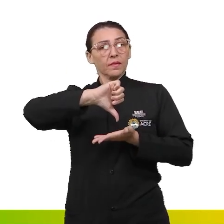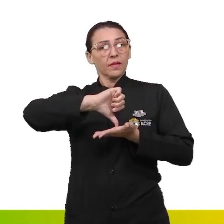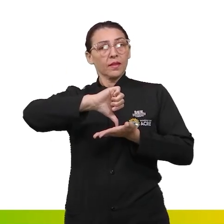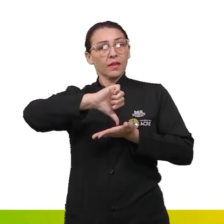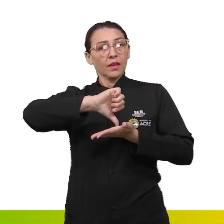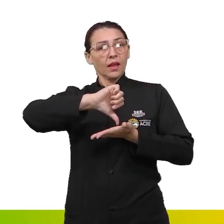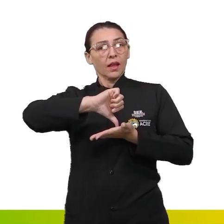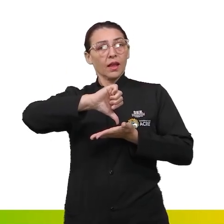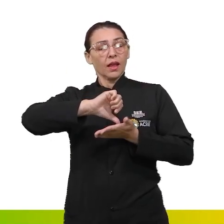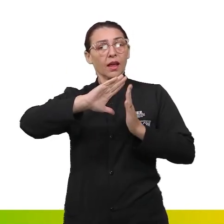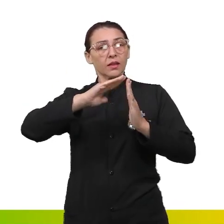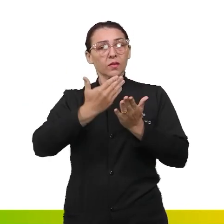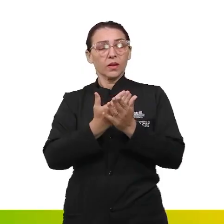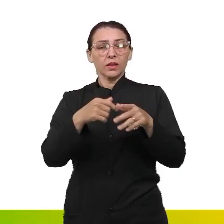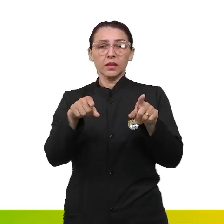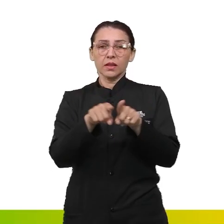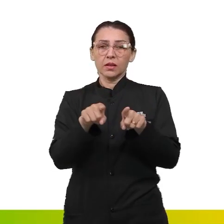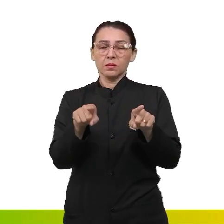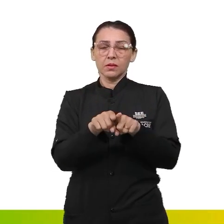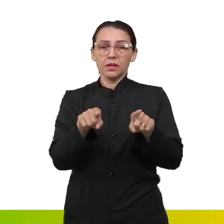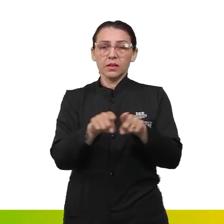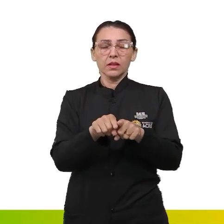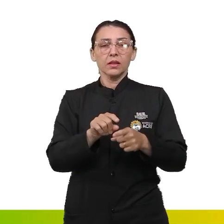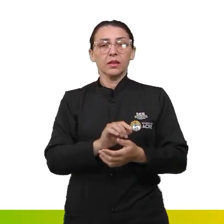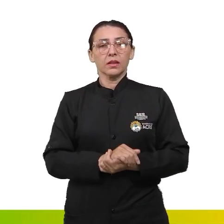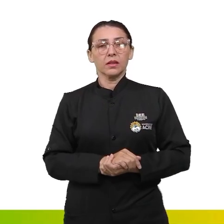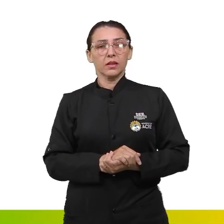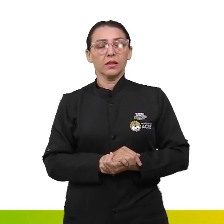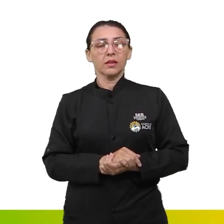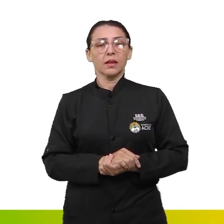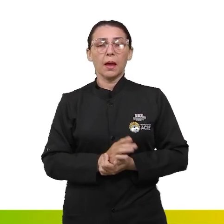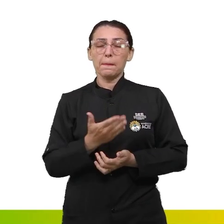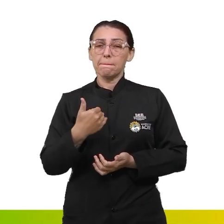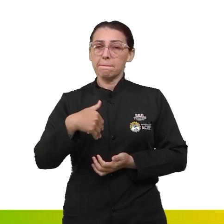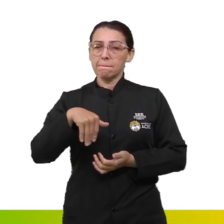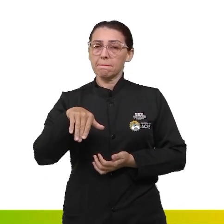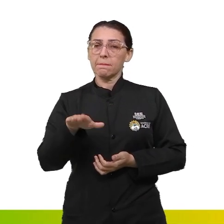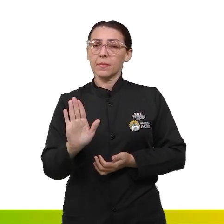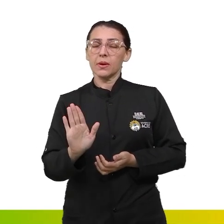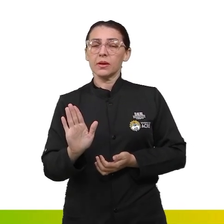Sanzio, e talvez a mais